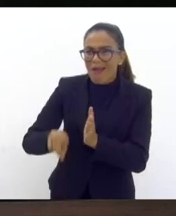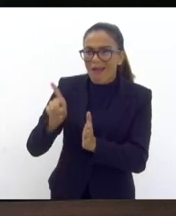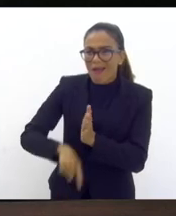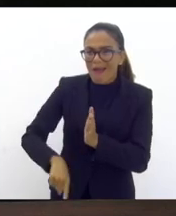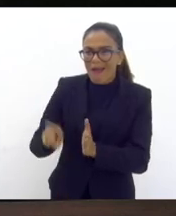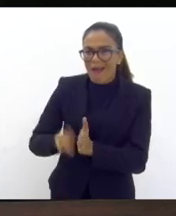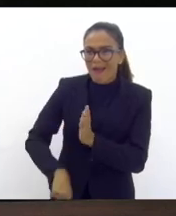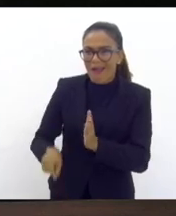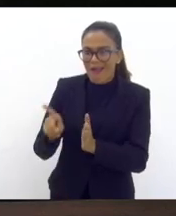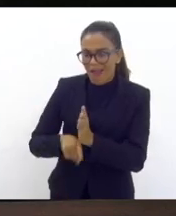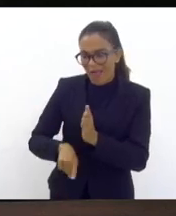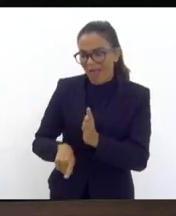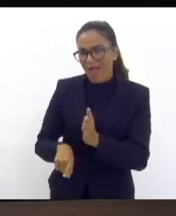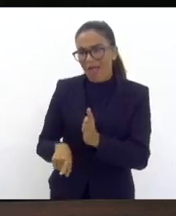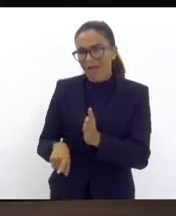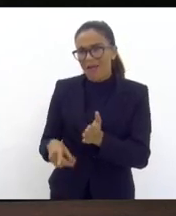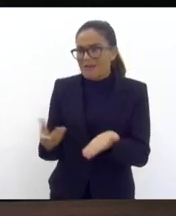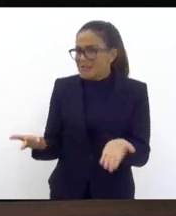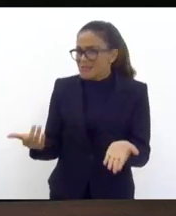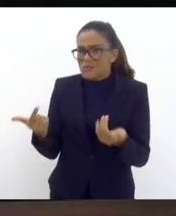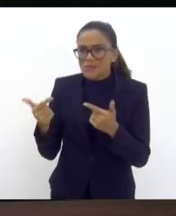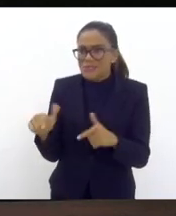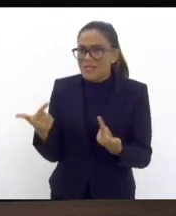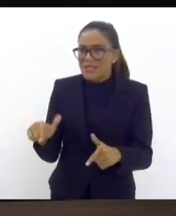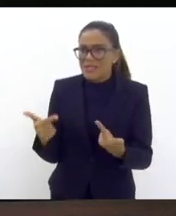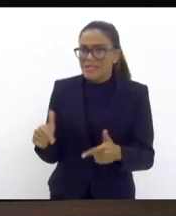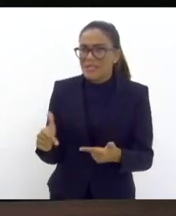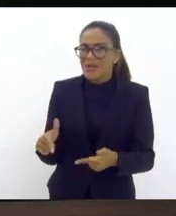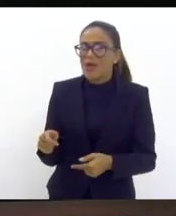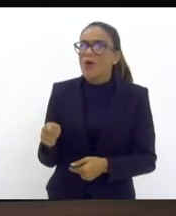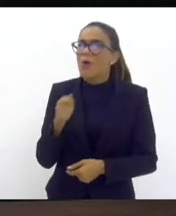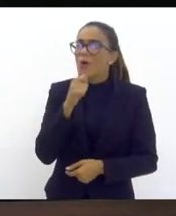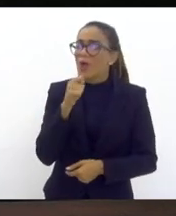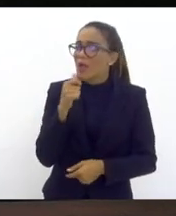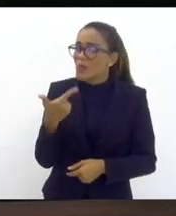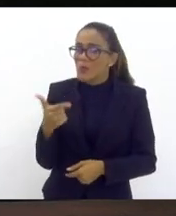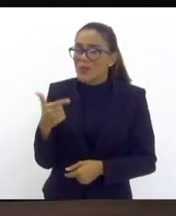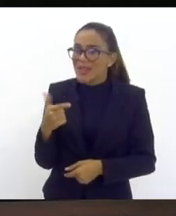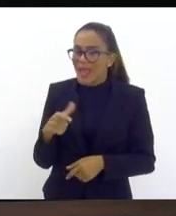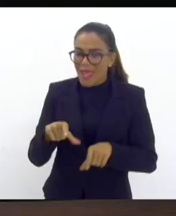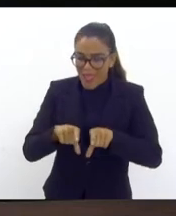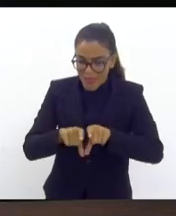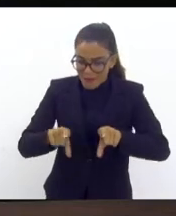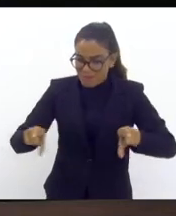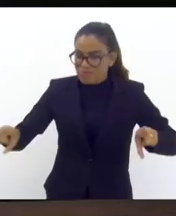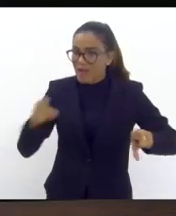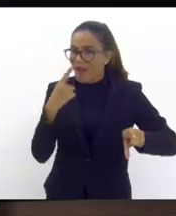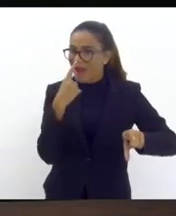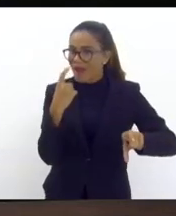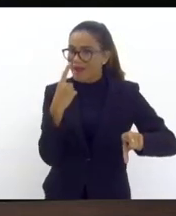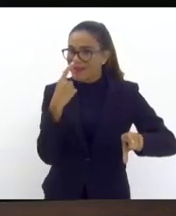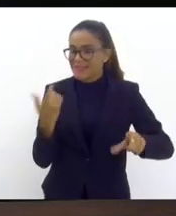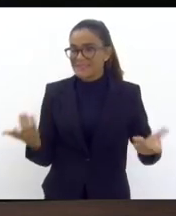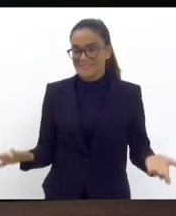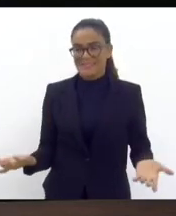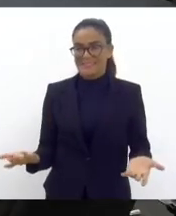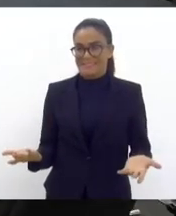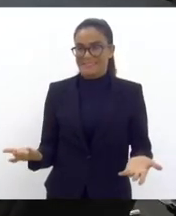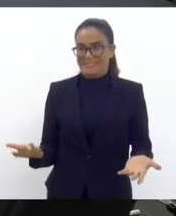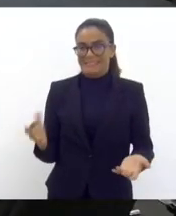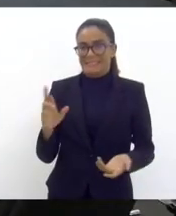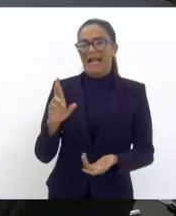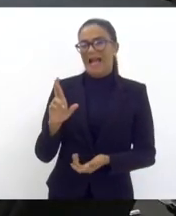saneamento básico sem sem ter saneamento básico Mas pode não pode falar